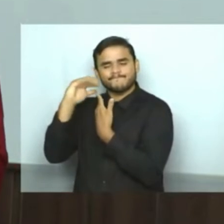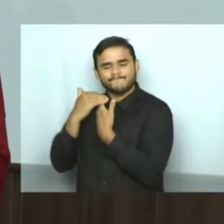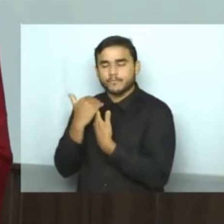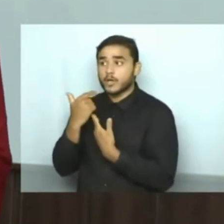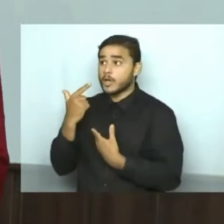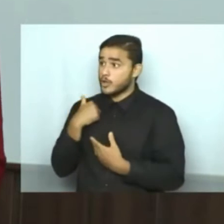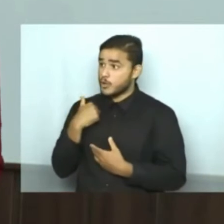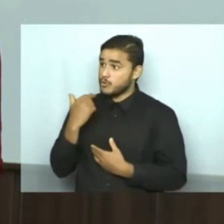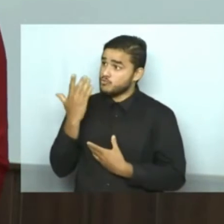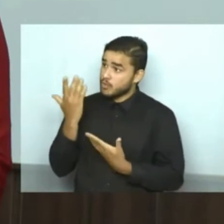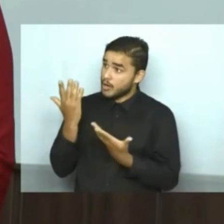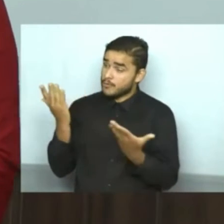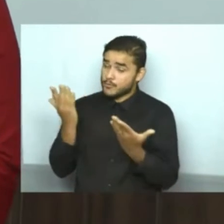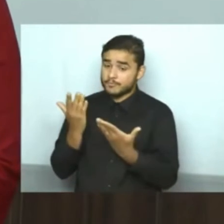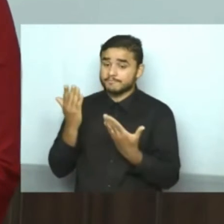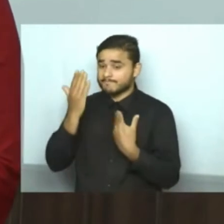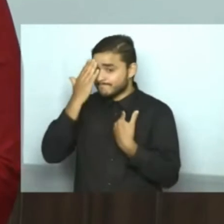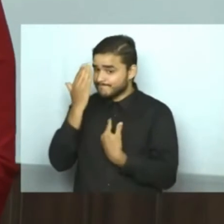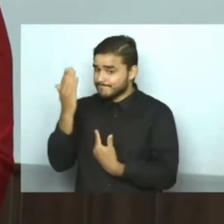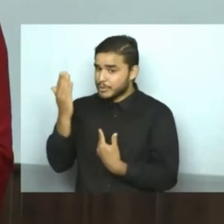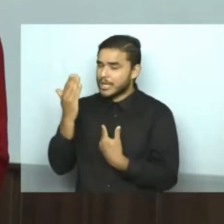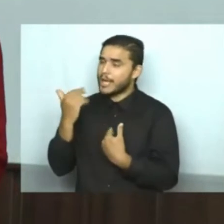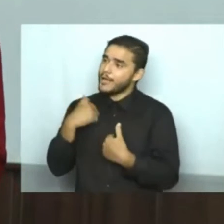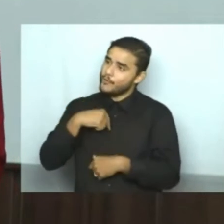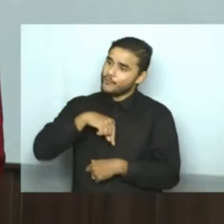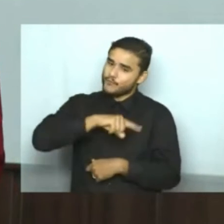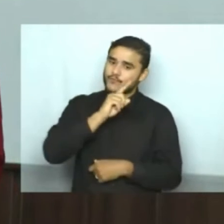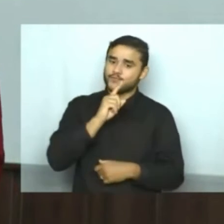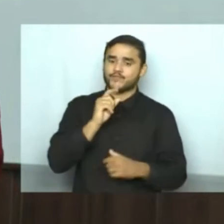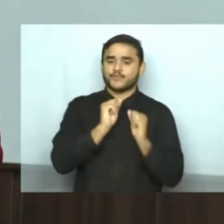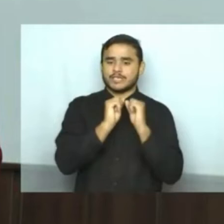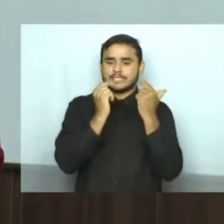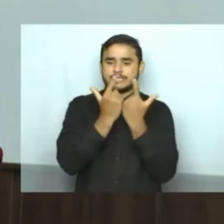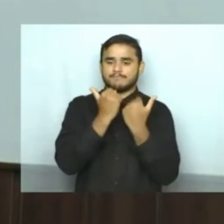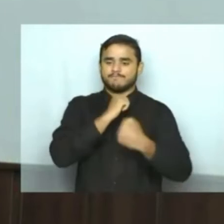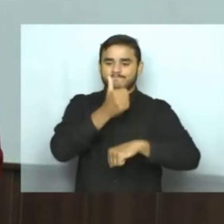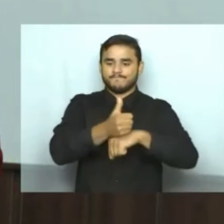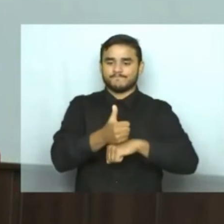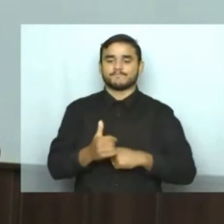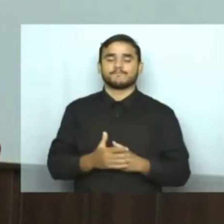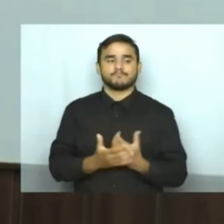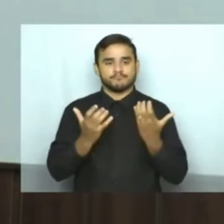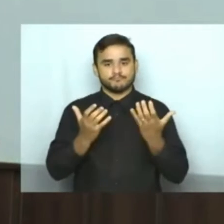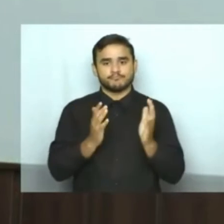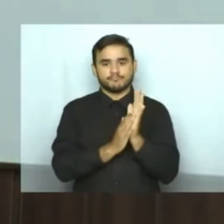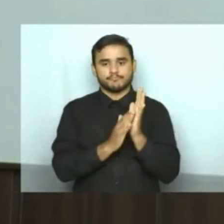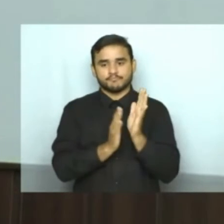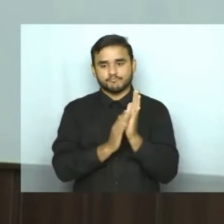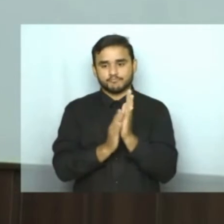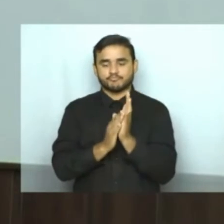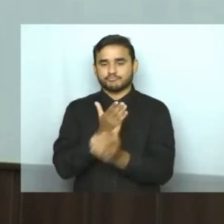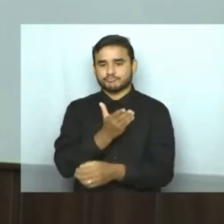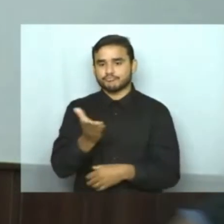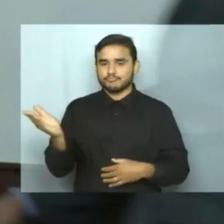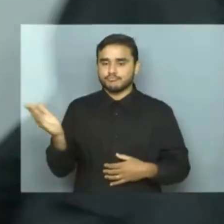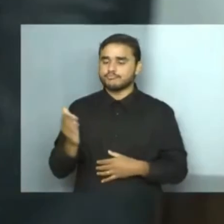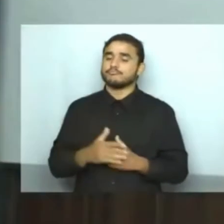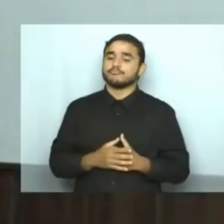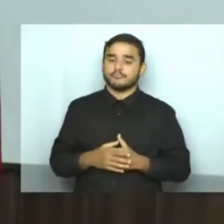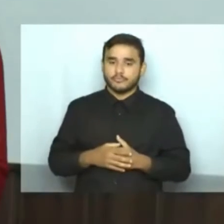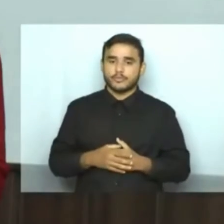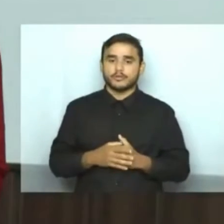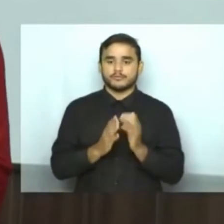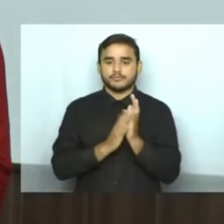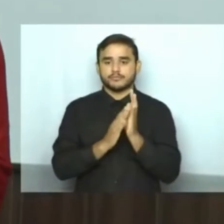a Assembleia. Queria também parabenizar os colegas que foram eleitos deputados estaduais e que eram vereadores assim como